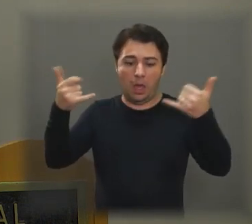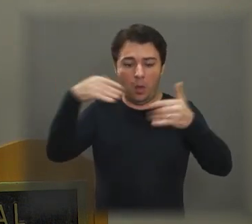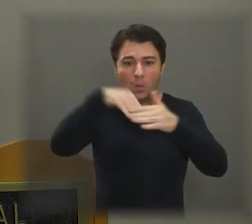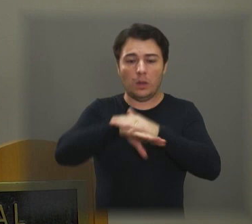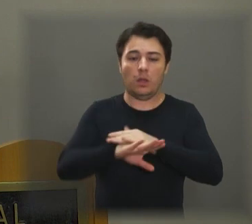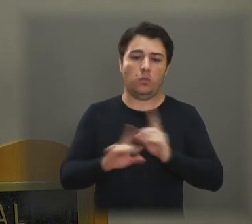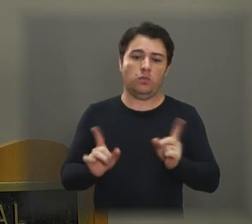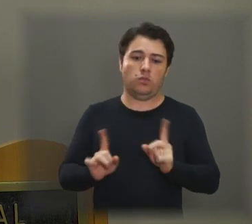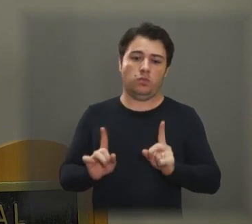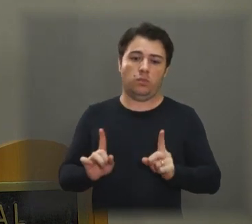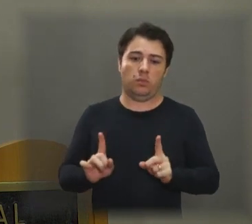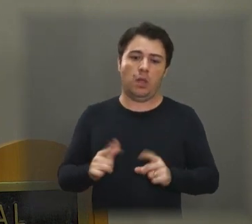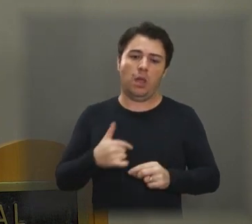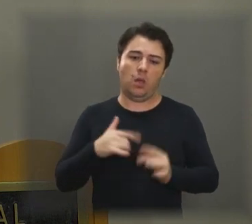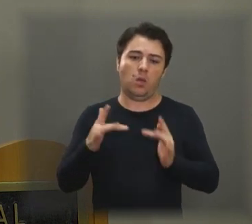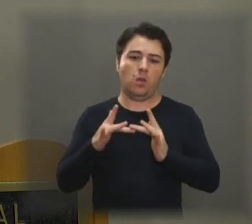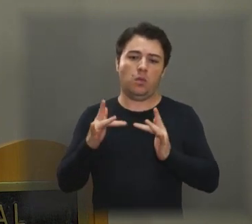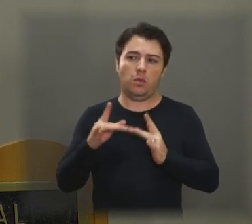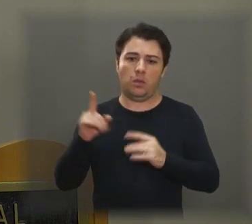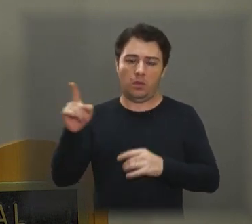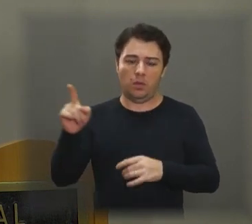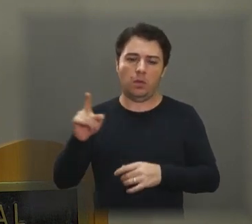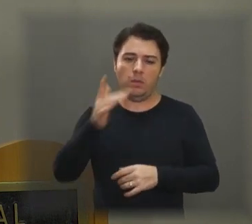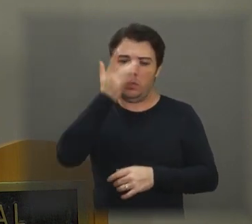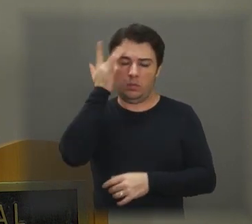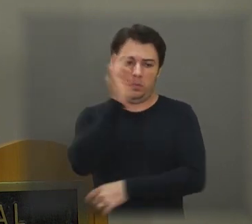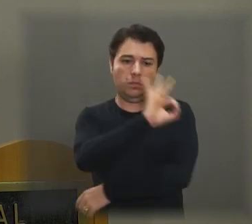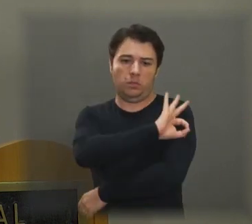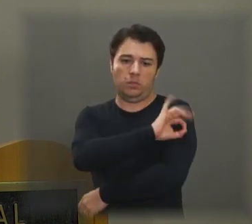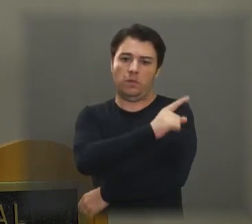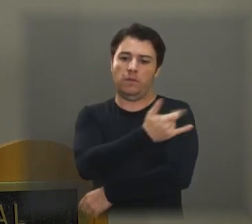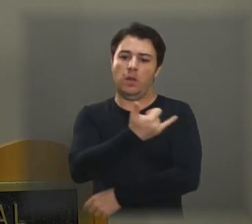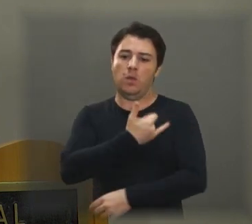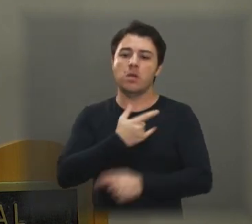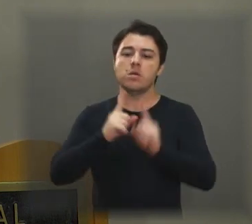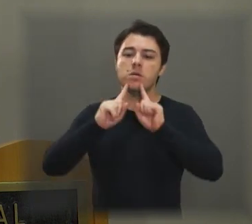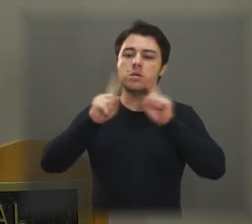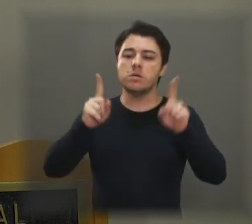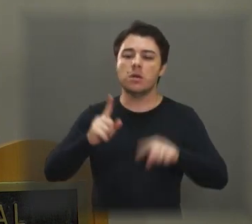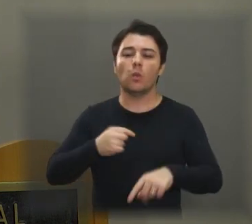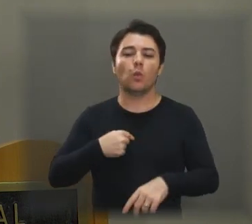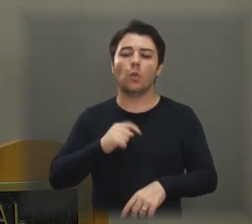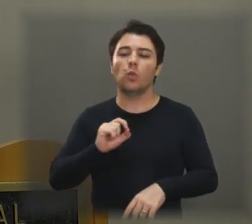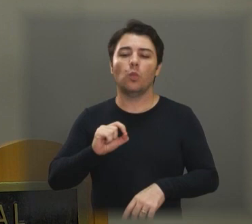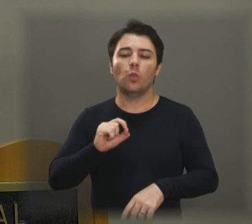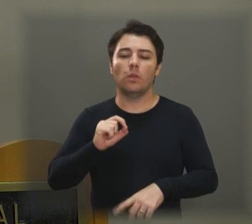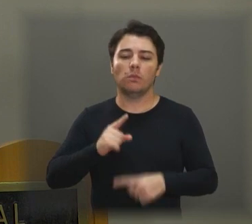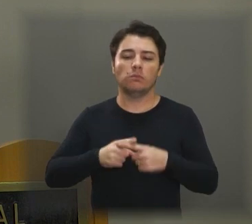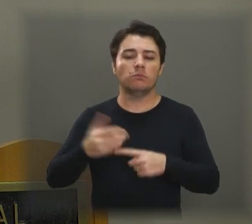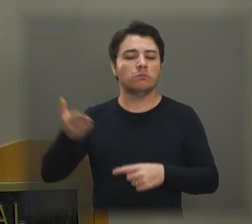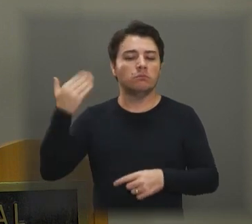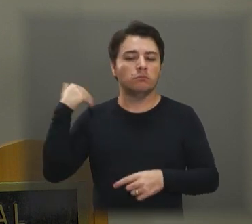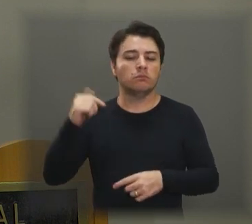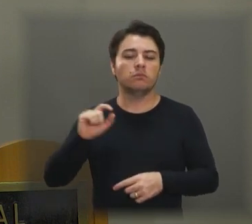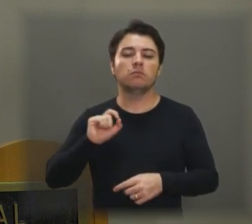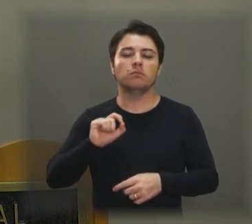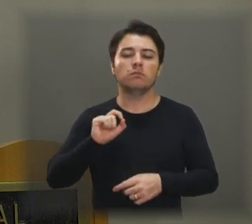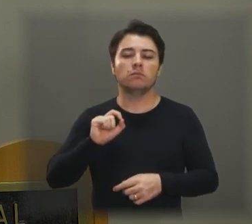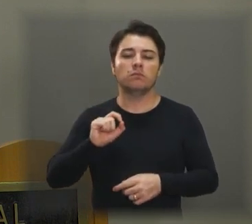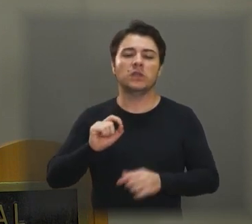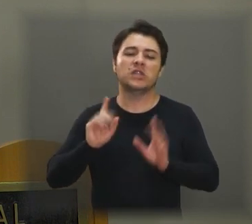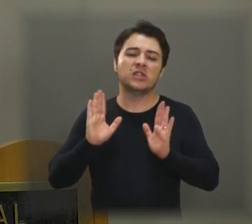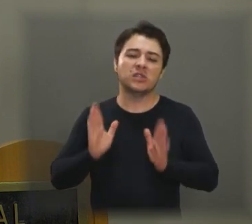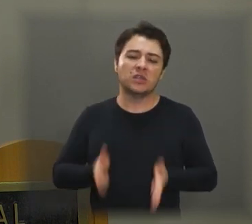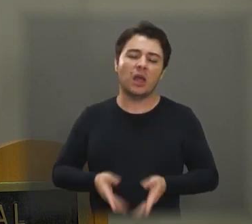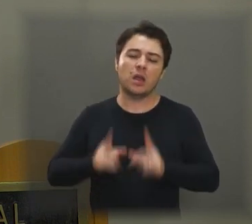Já eu tenho muito contato com o Alex lá da Prefeitura e ele andou reclamando comigo bom tempo atrás dizer-lhe